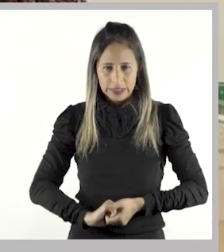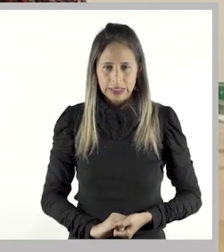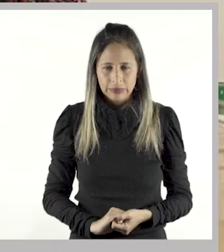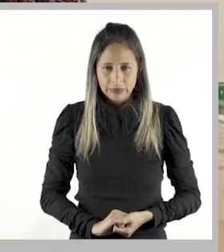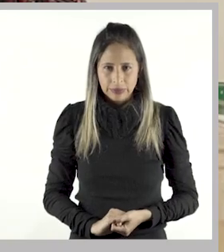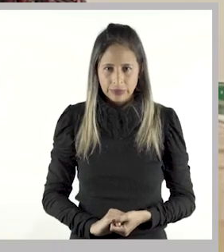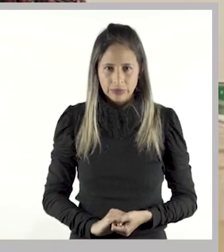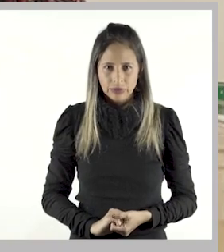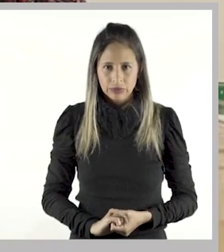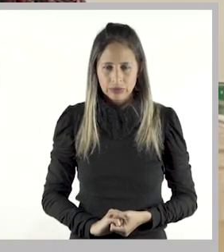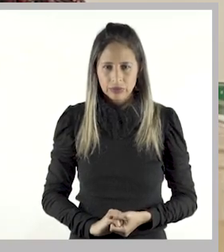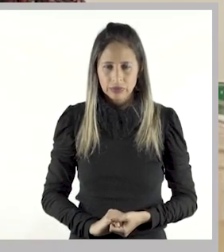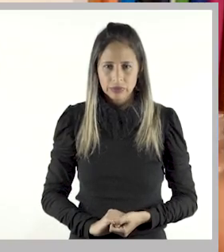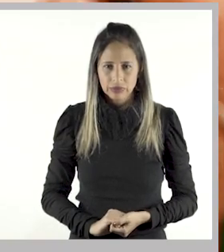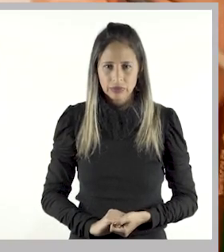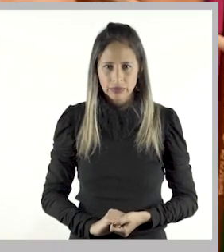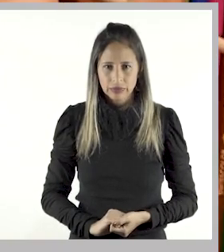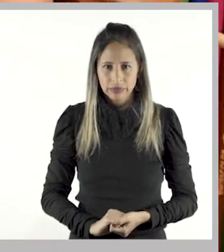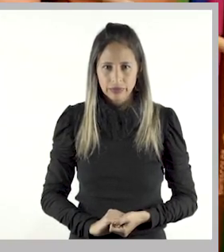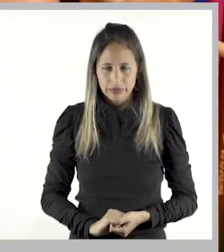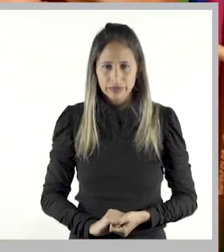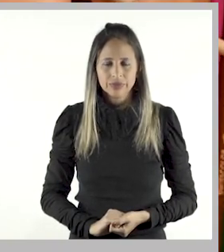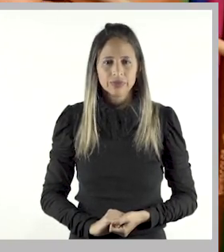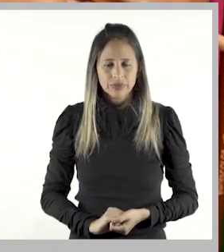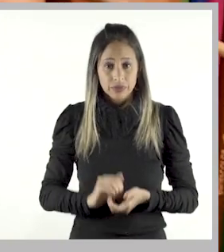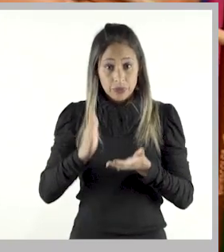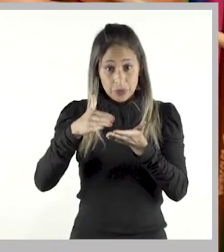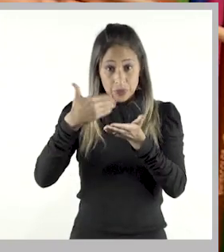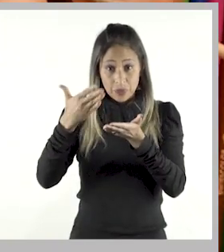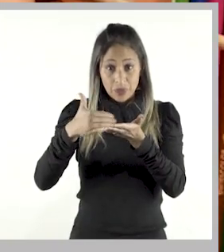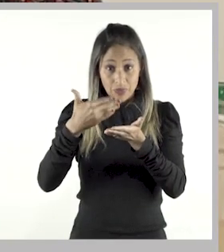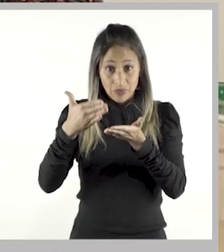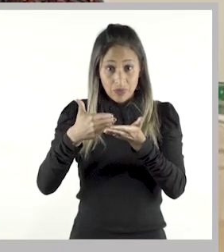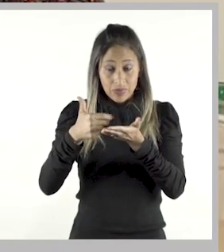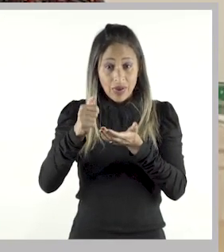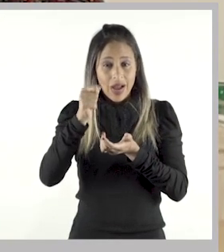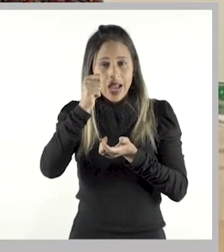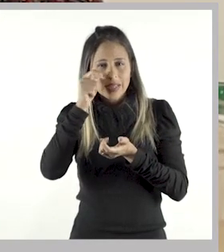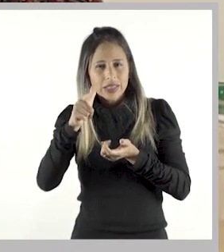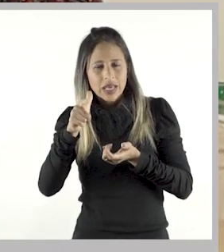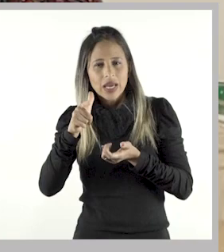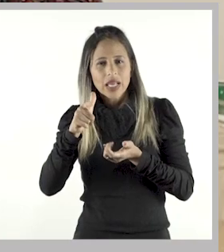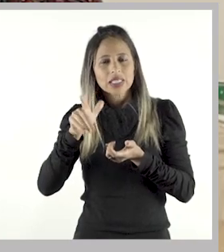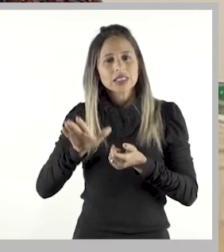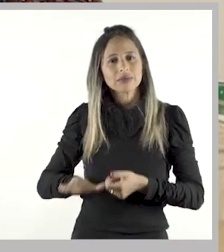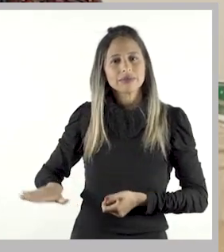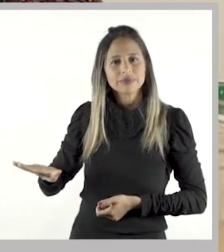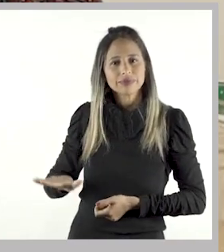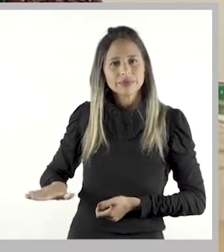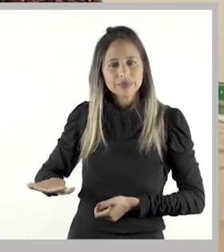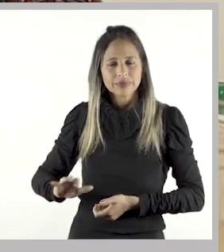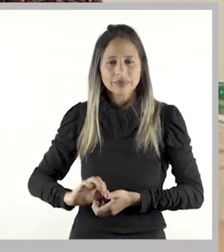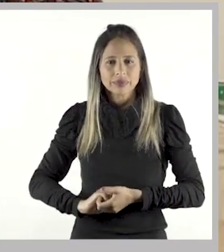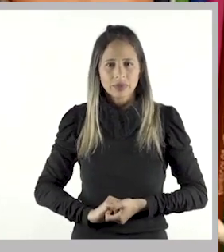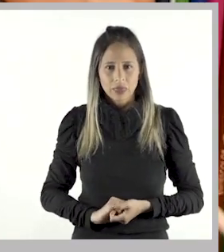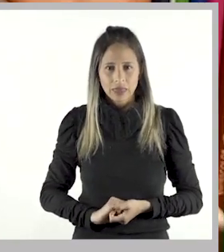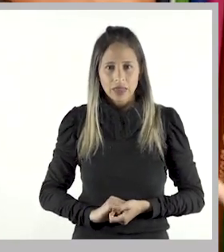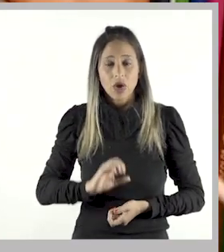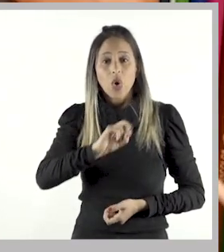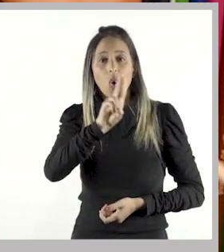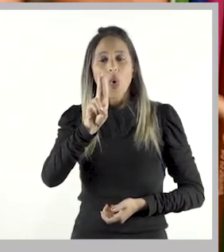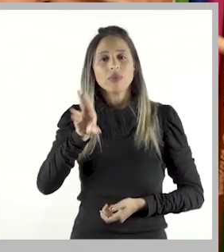Dentro da produção do livro, eu me interesso muito pelo livro infantil ou o livro para crianças.